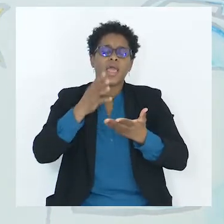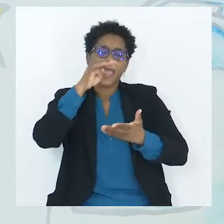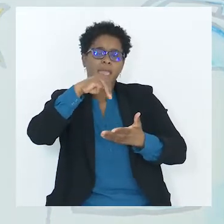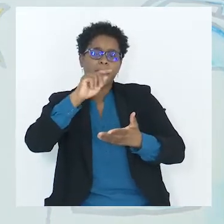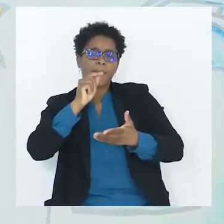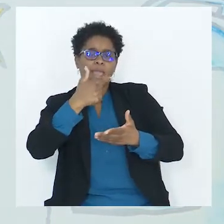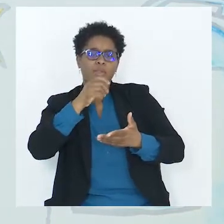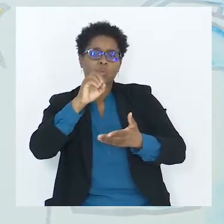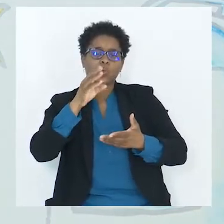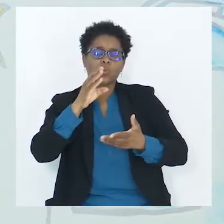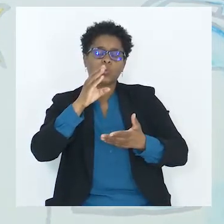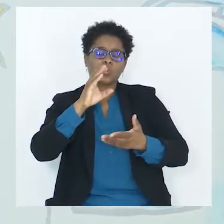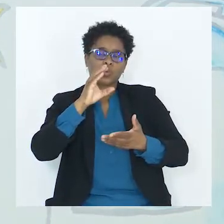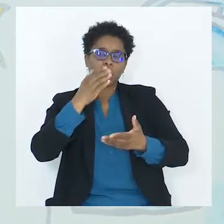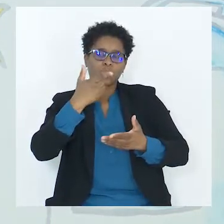Qual é o seu método?